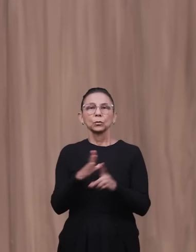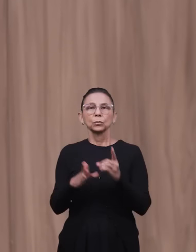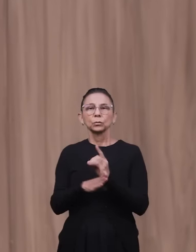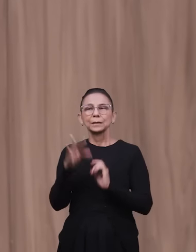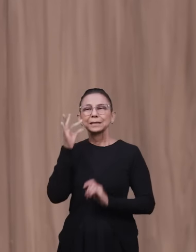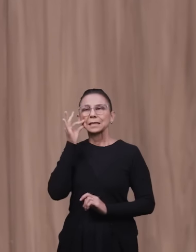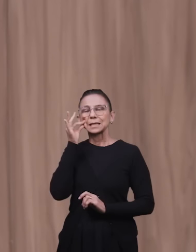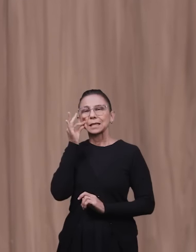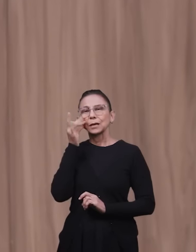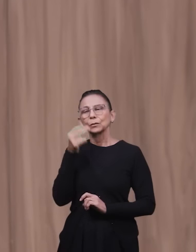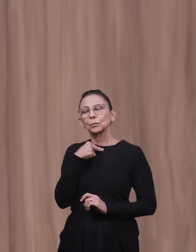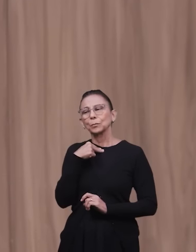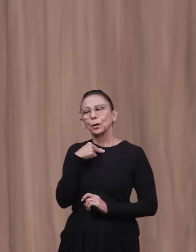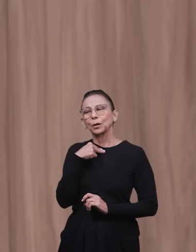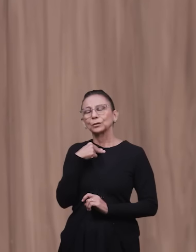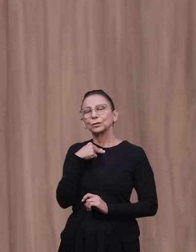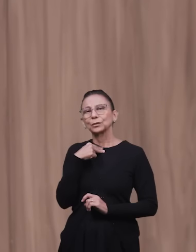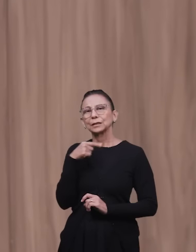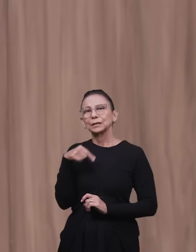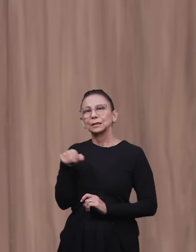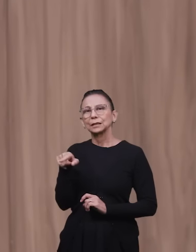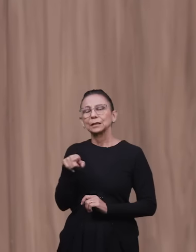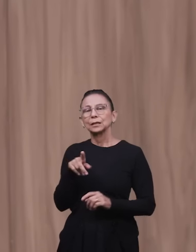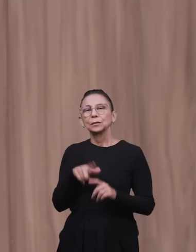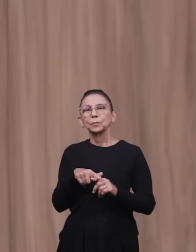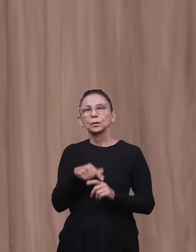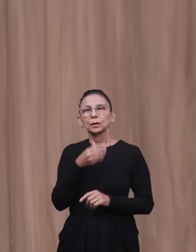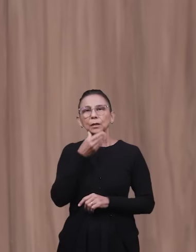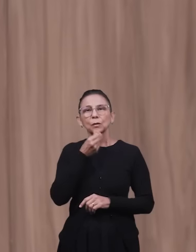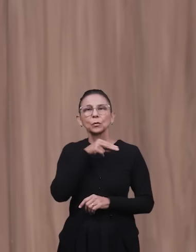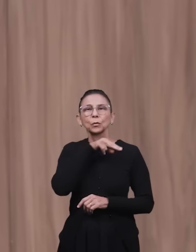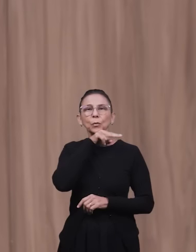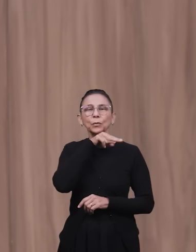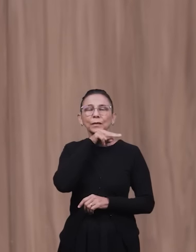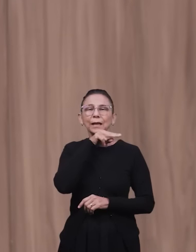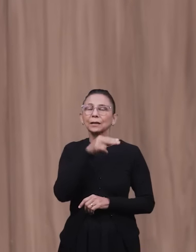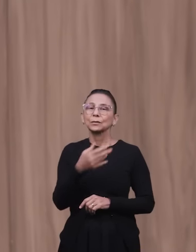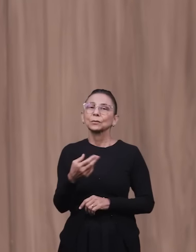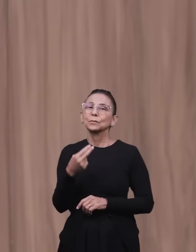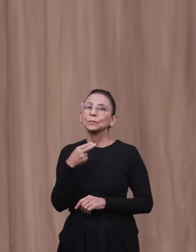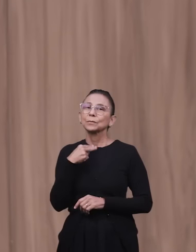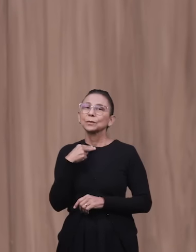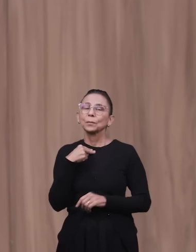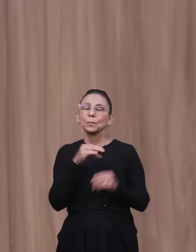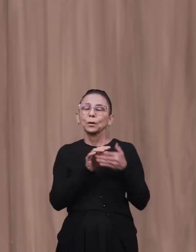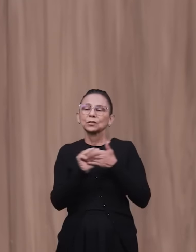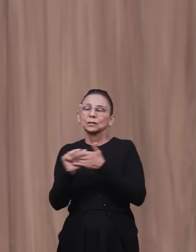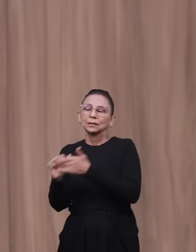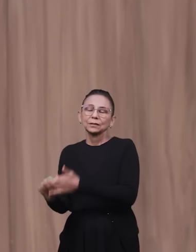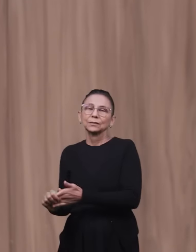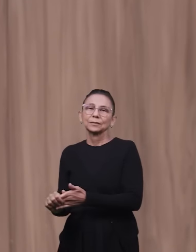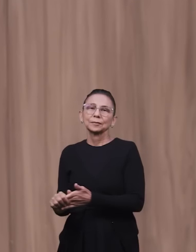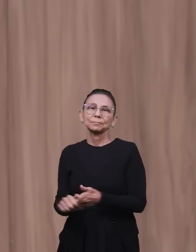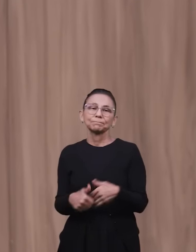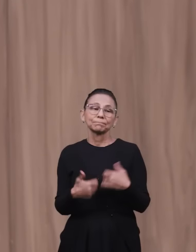dos cultos presenciais, pois o seu neto, que sempre a conduz à igreja, não está podendo